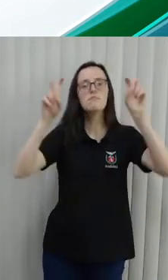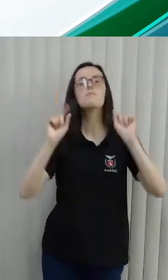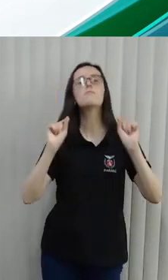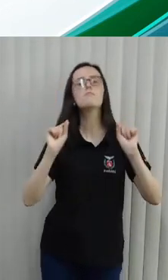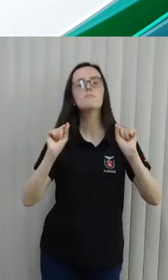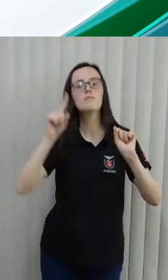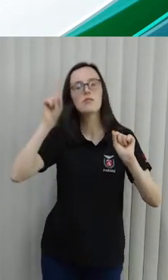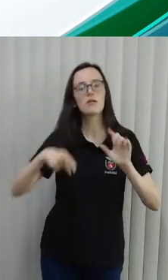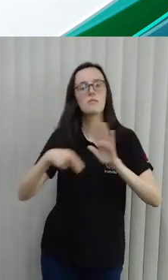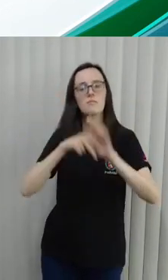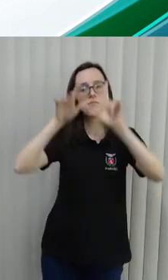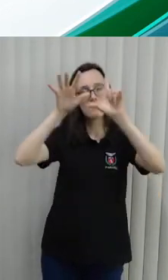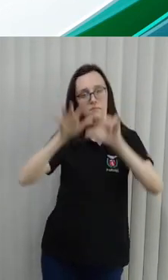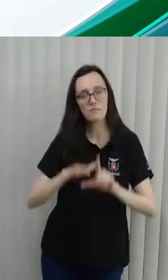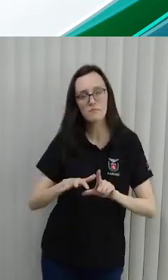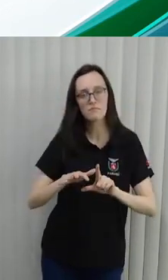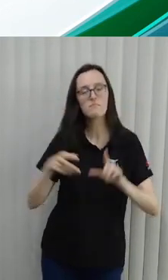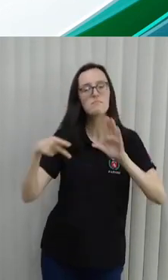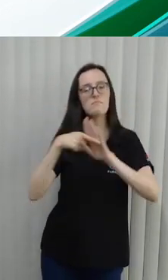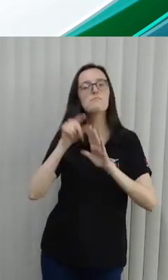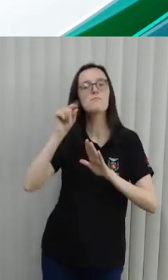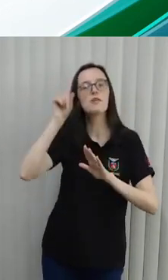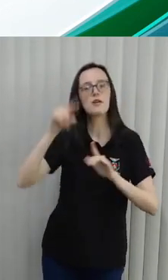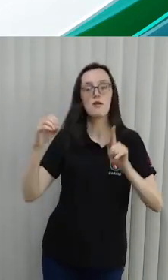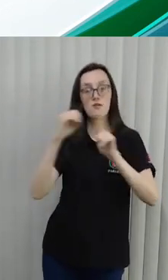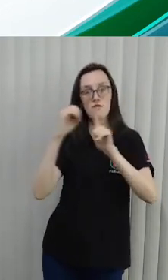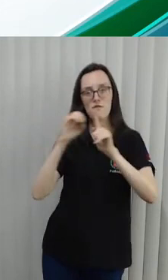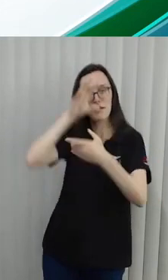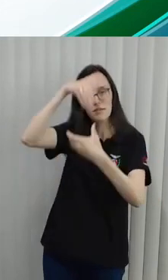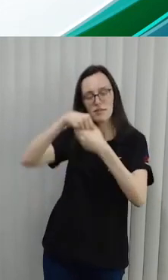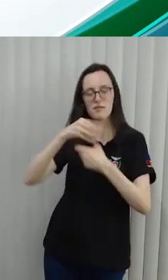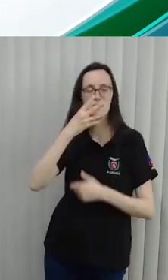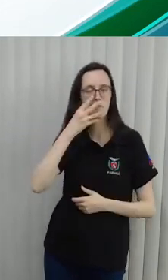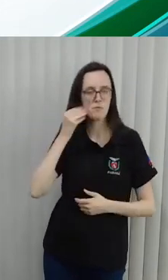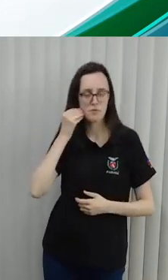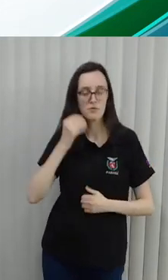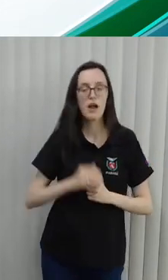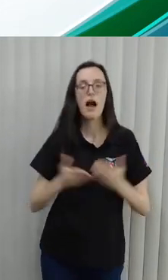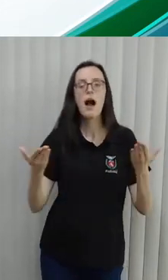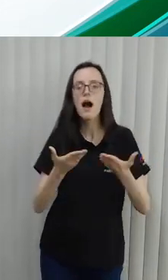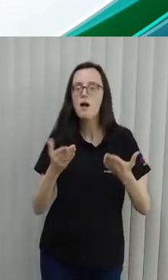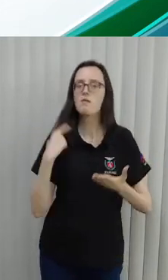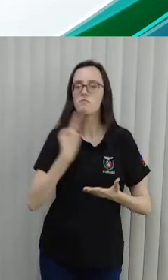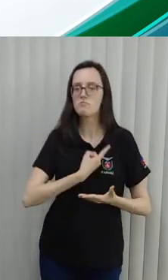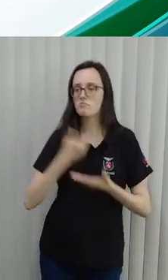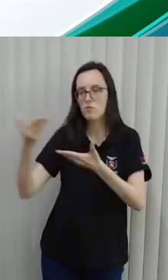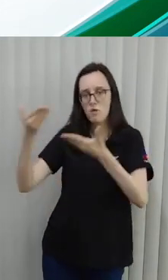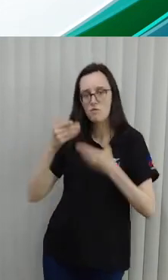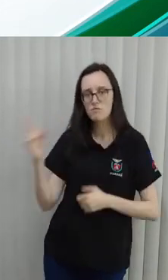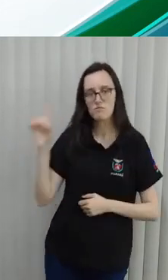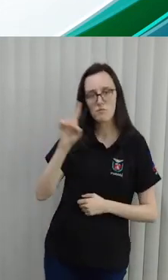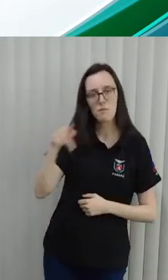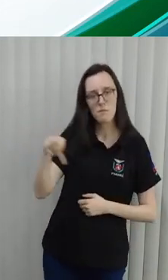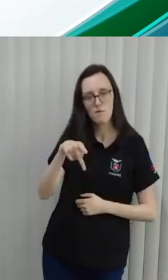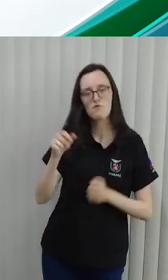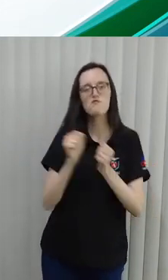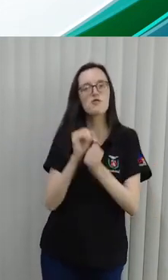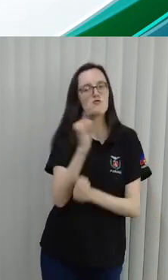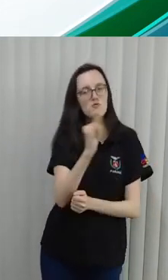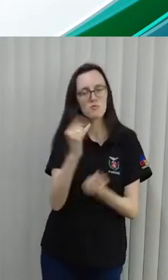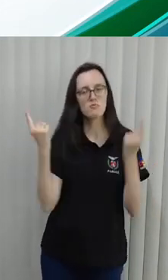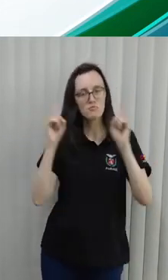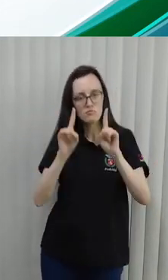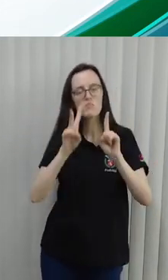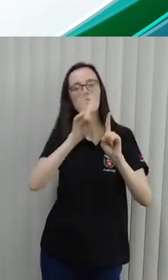da live é Programando o Dino do Google no Scratch. Então, já passo a palavra lá para o Marcelo, pro professor Marcelo, para o instrutor Guilherme,